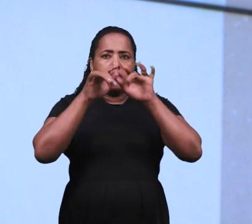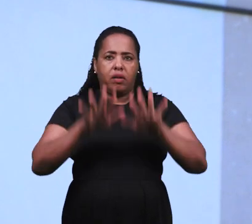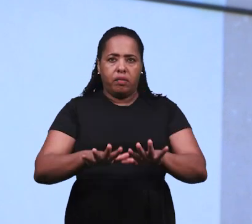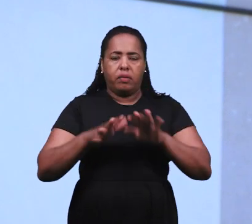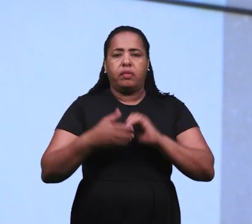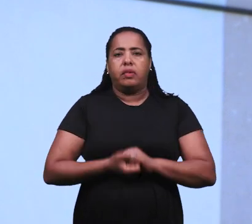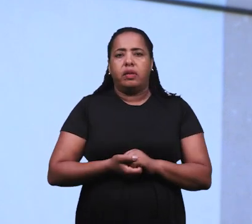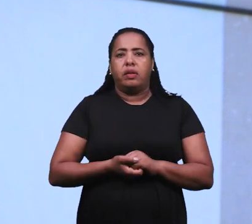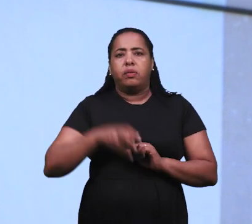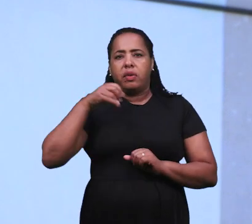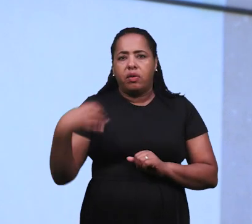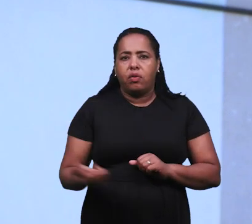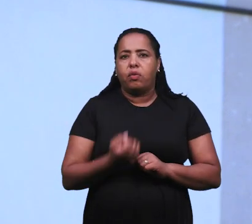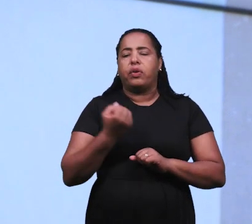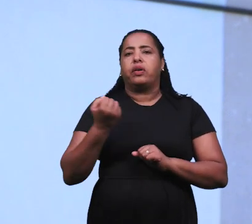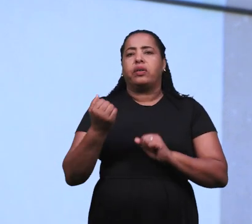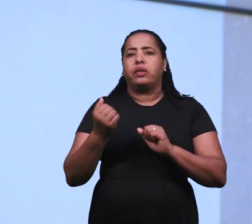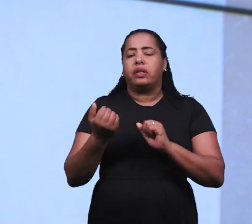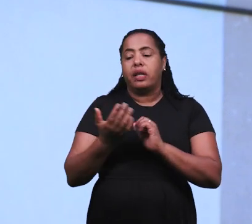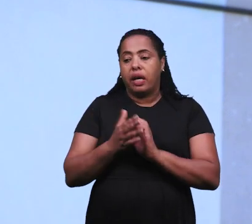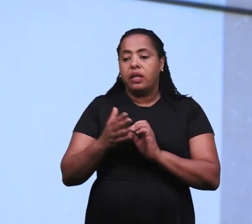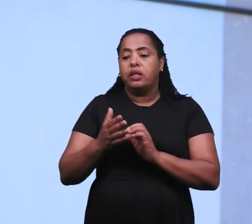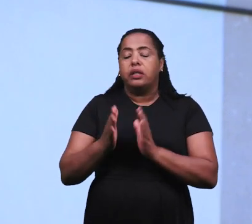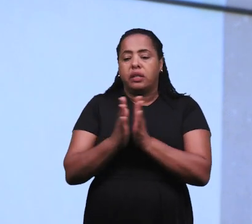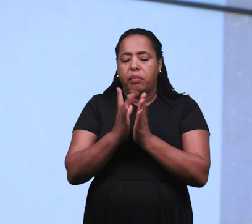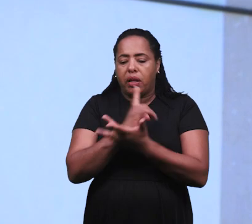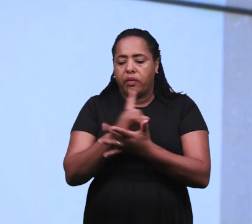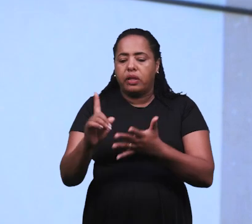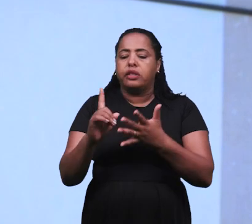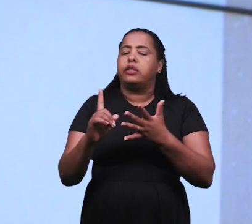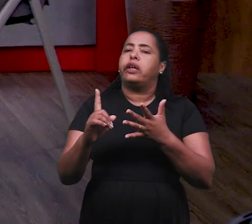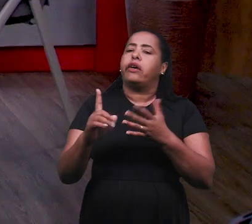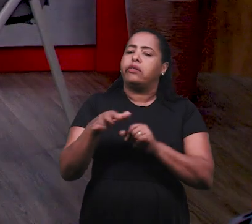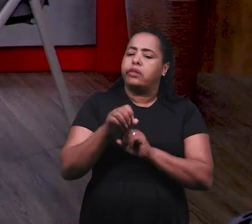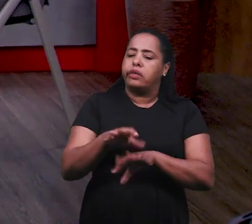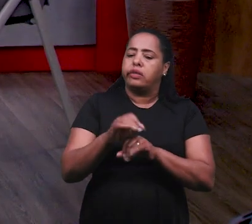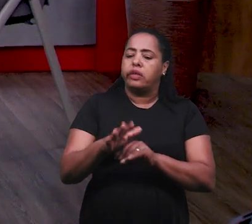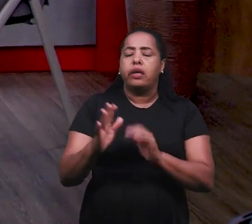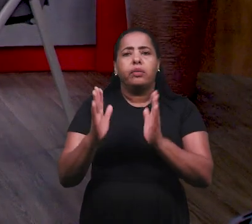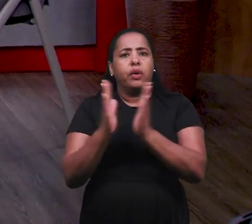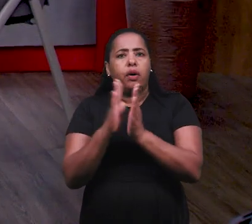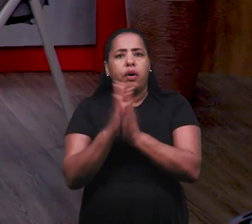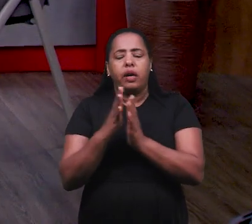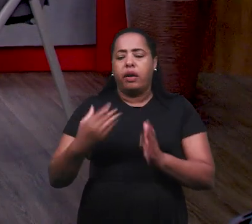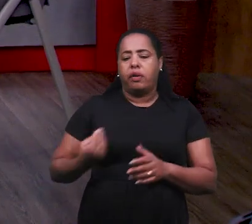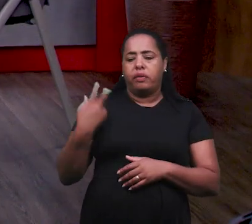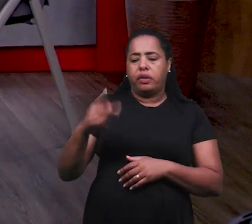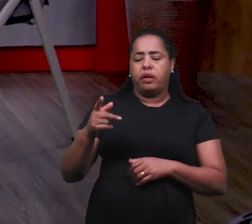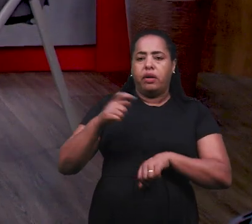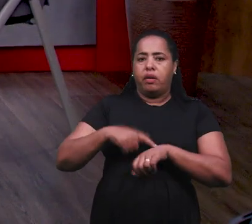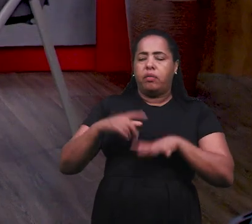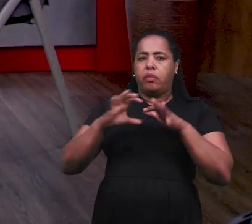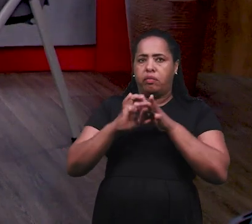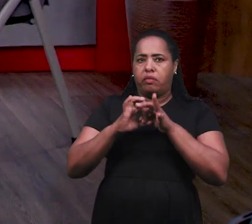né, ali uma oportunidade de levar a palavra, de orar com eles. Isso acaba gerando um ambiente, Um né, ambiente mesmo espiritual. de comunhão, né? Nós